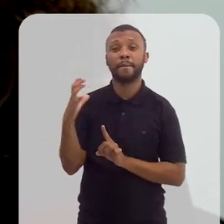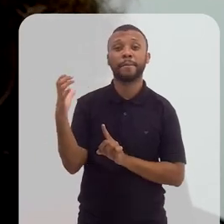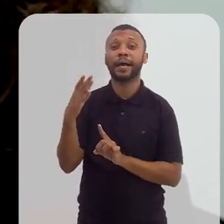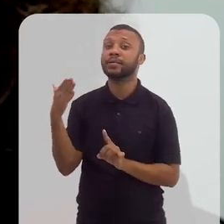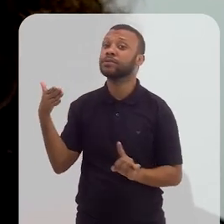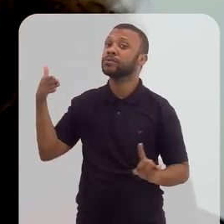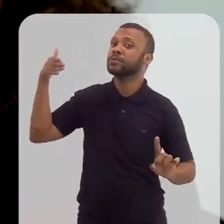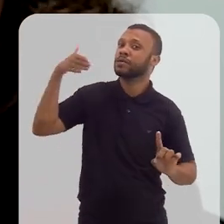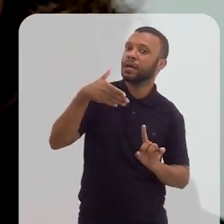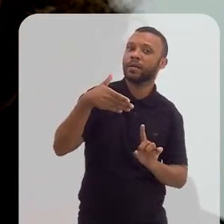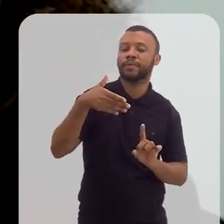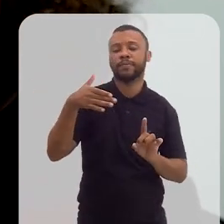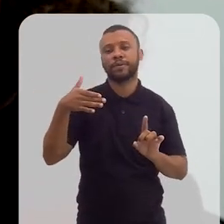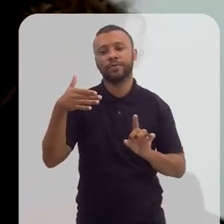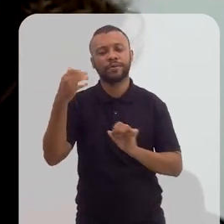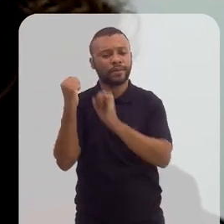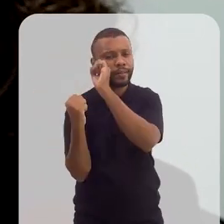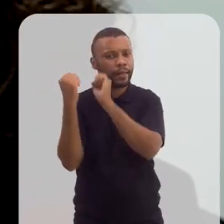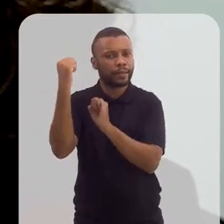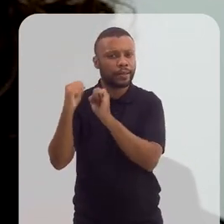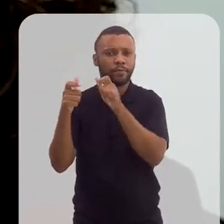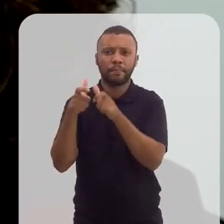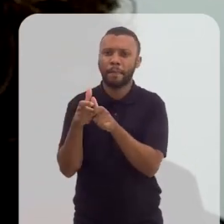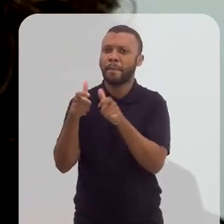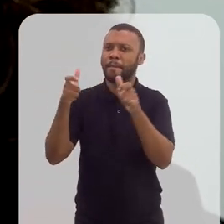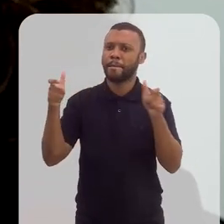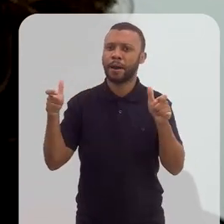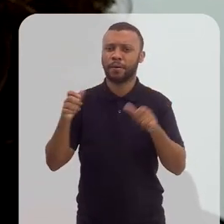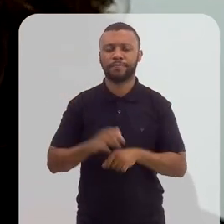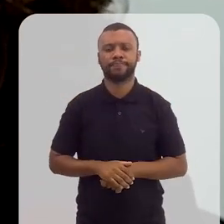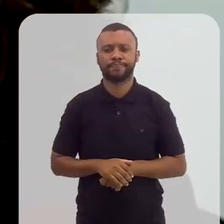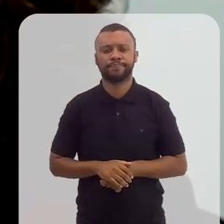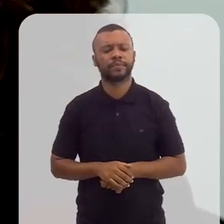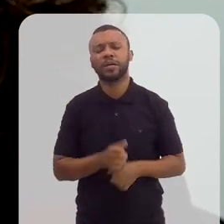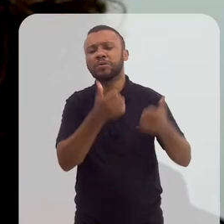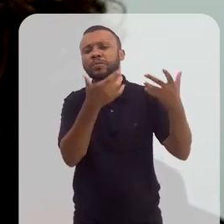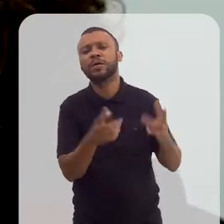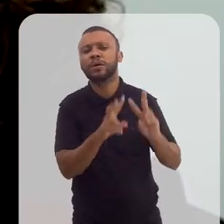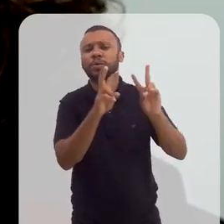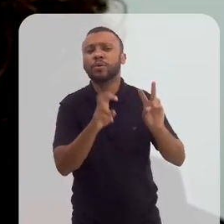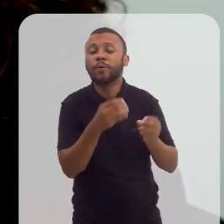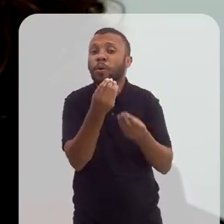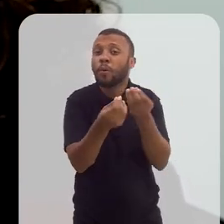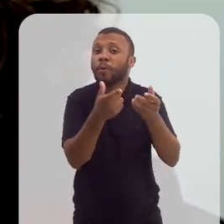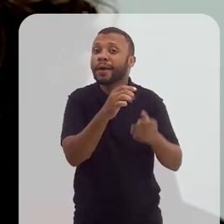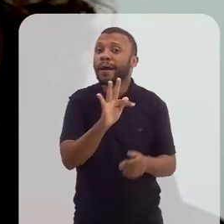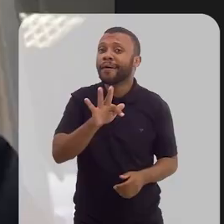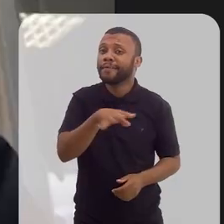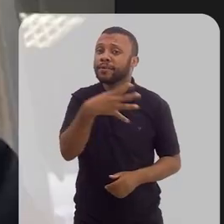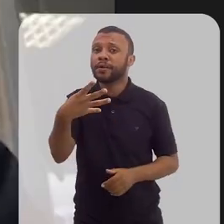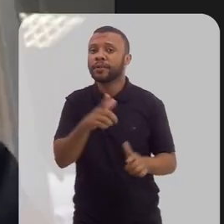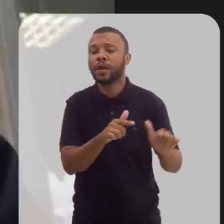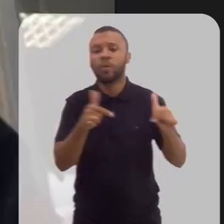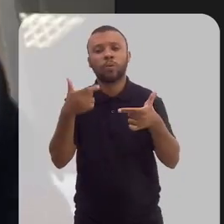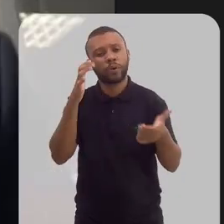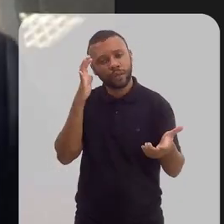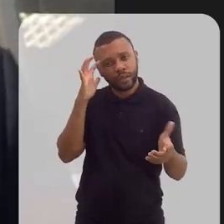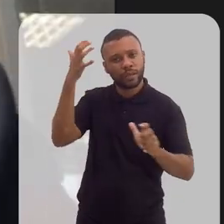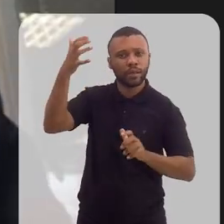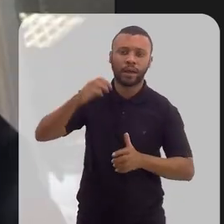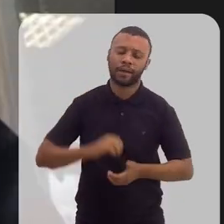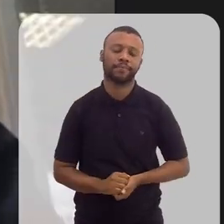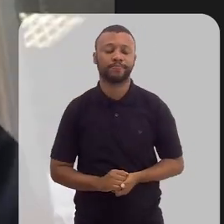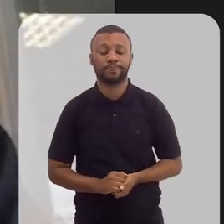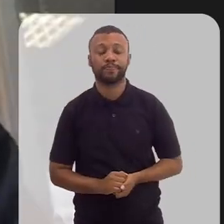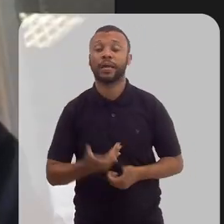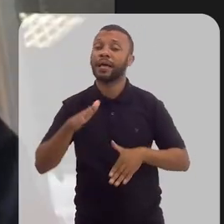diretamente no produto final das grandes empresas. Queria que você falasse sobre como a Firjan vem fazendo esse trabalho. Esse talvez tenha